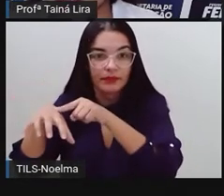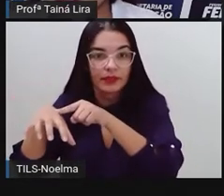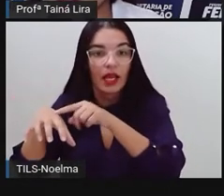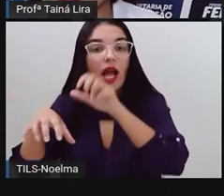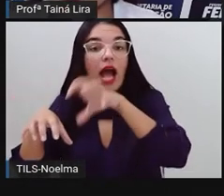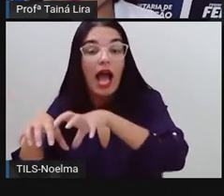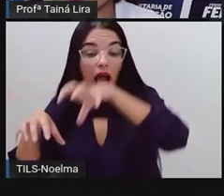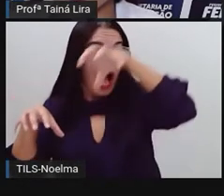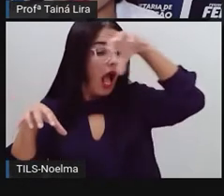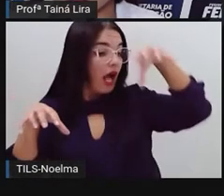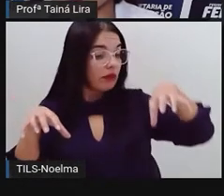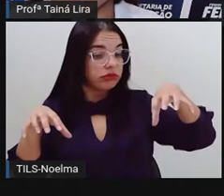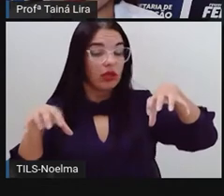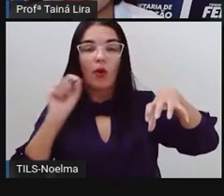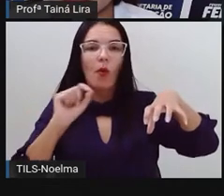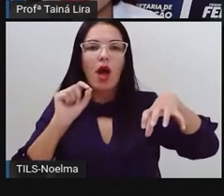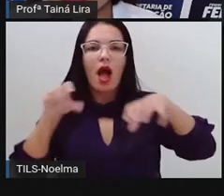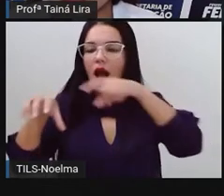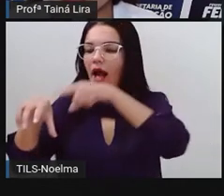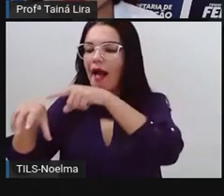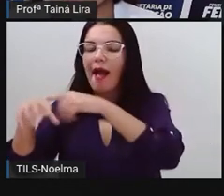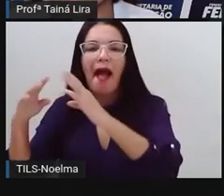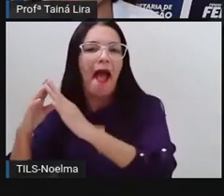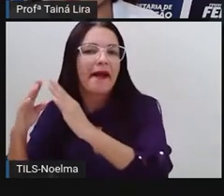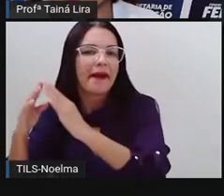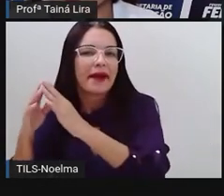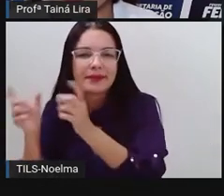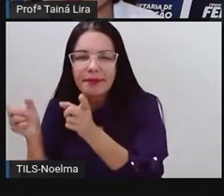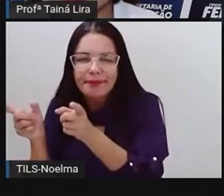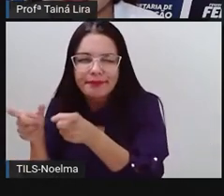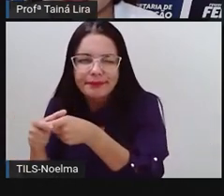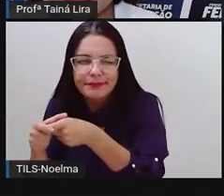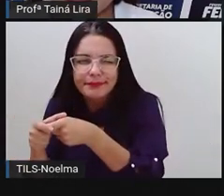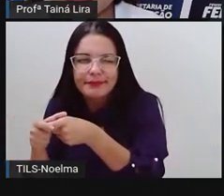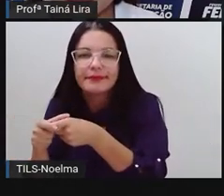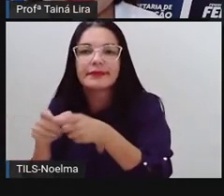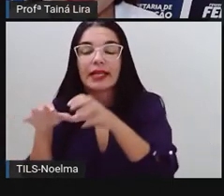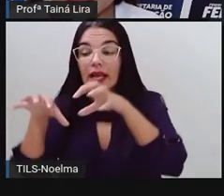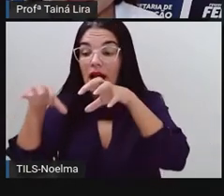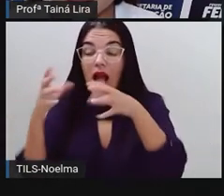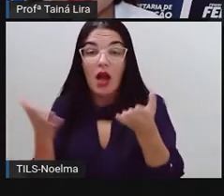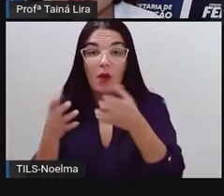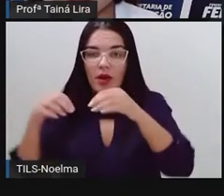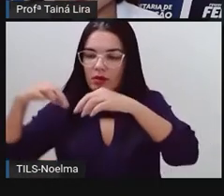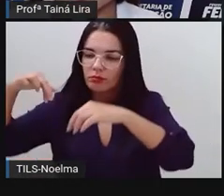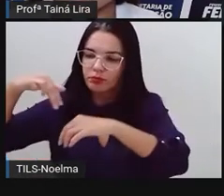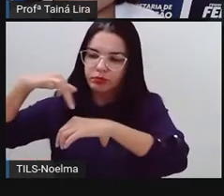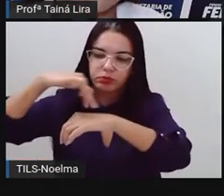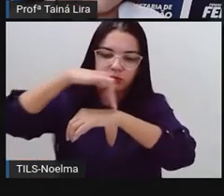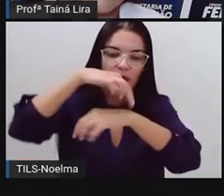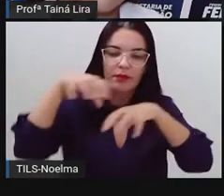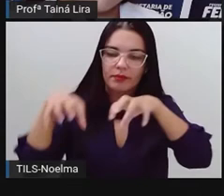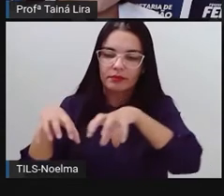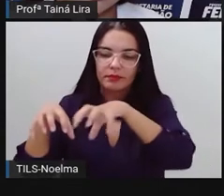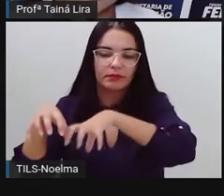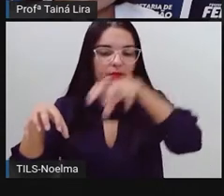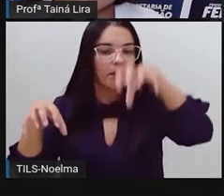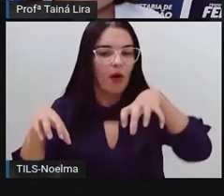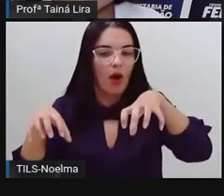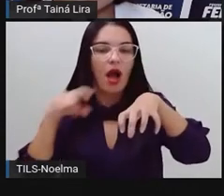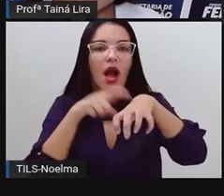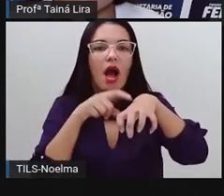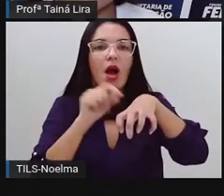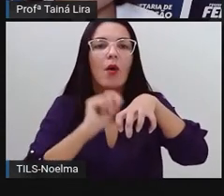também a residência já é diferente certo e aí atravessando a ponte desse lado nós temos aqui a